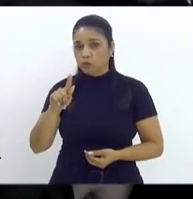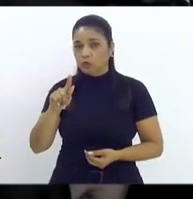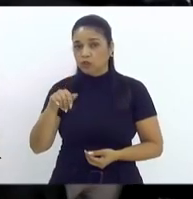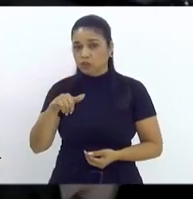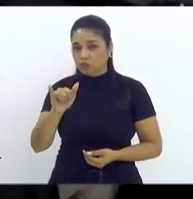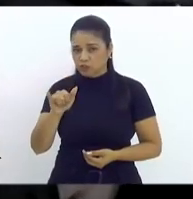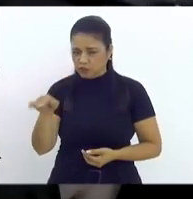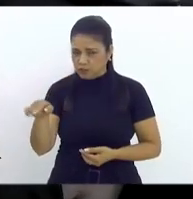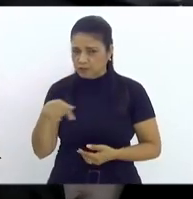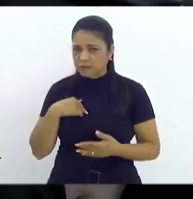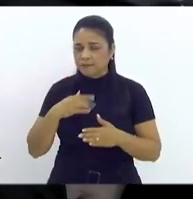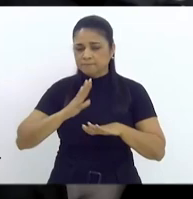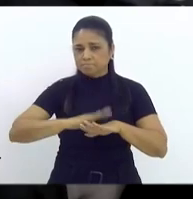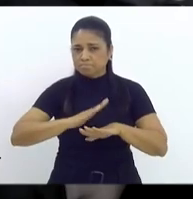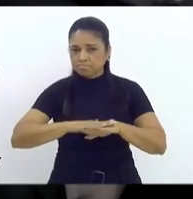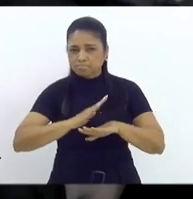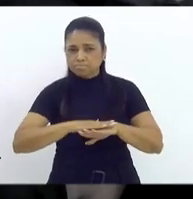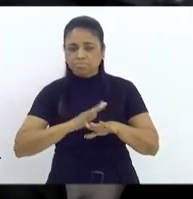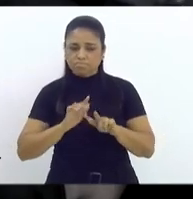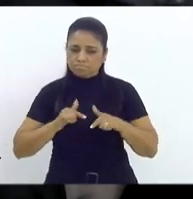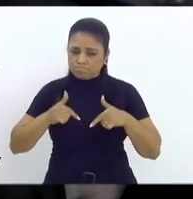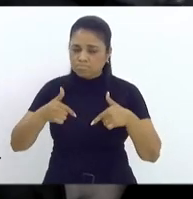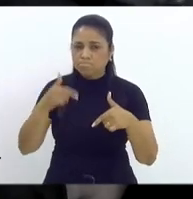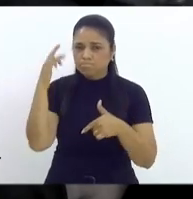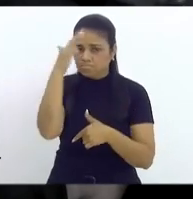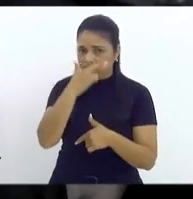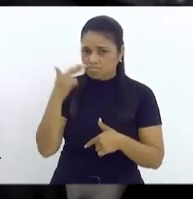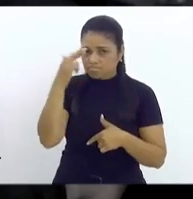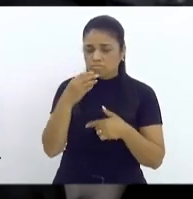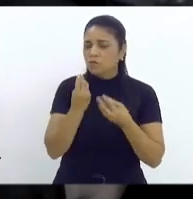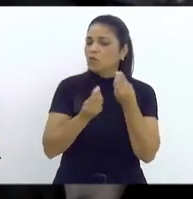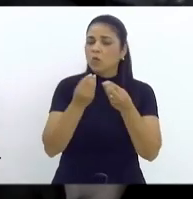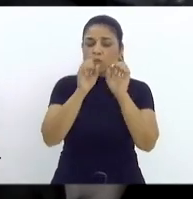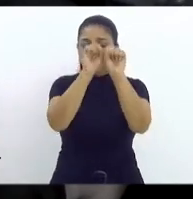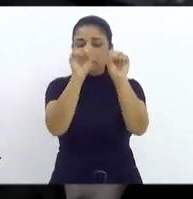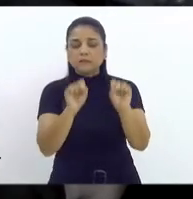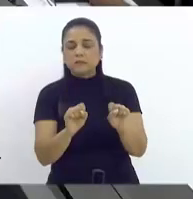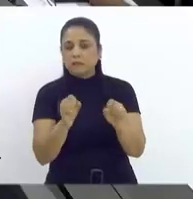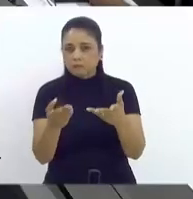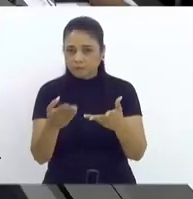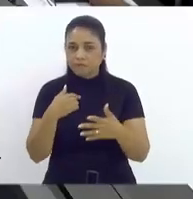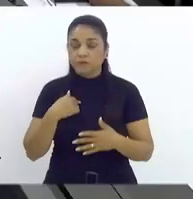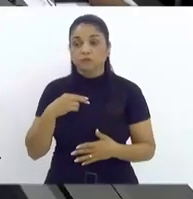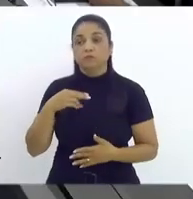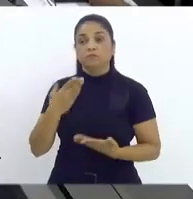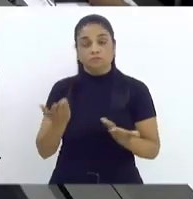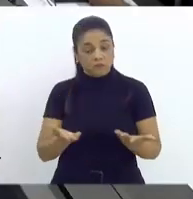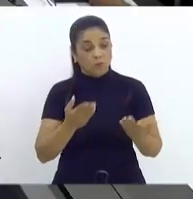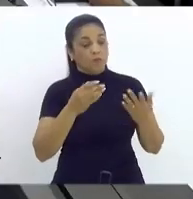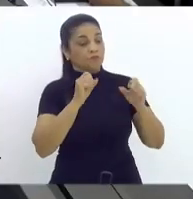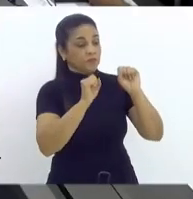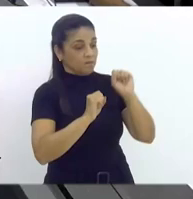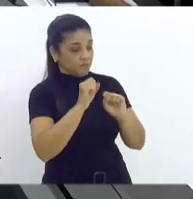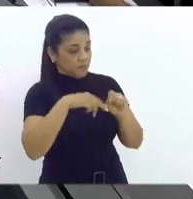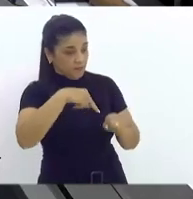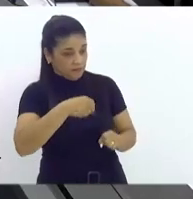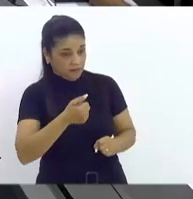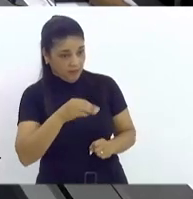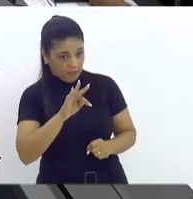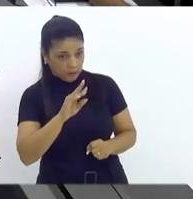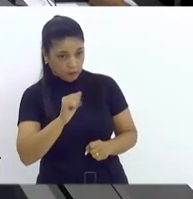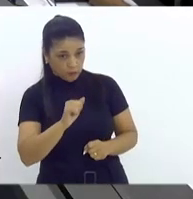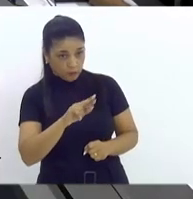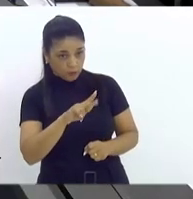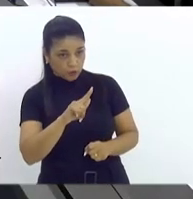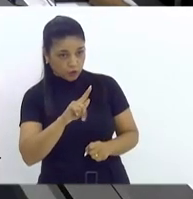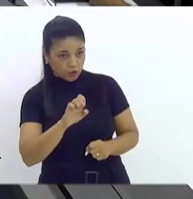propõe a fazer essa vistoria, como é que é esse sistema? Bom, a Naturgy, ela, como qualquer concessionária, ela só vai até